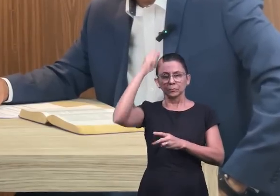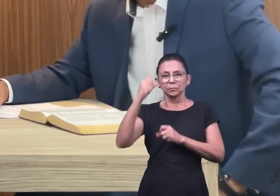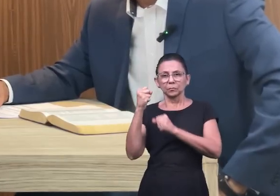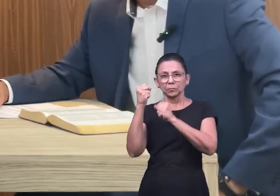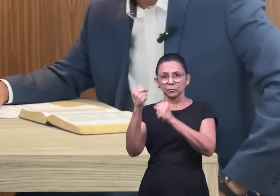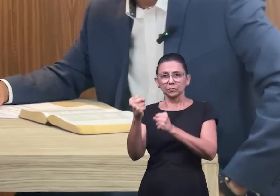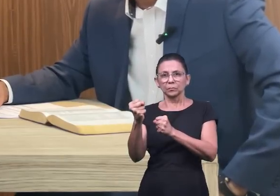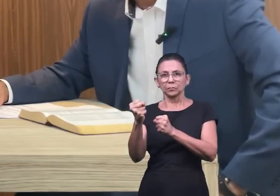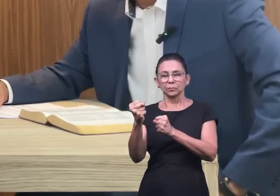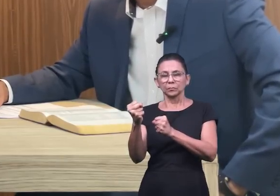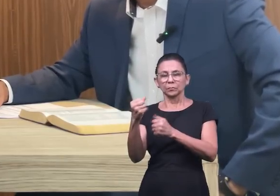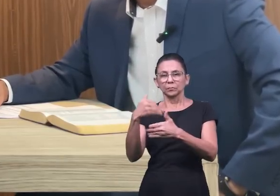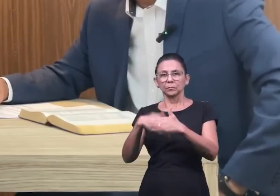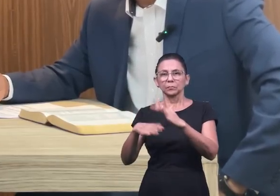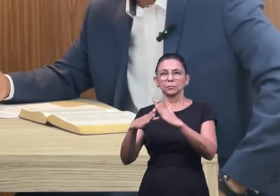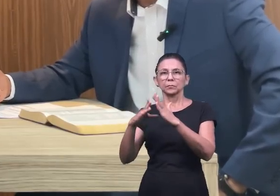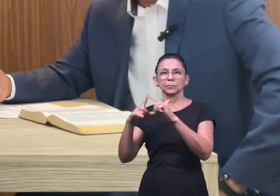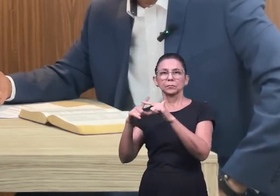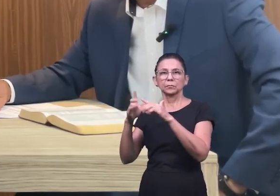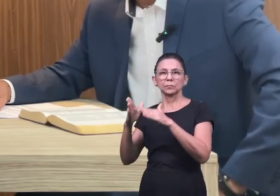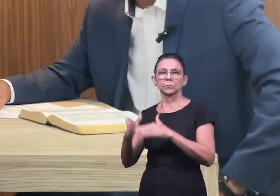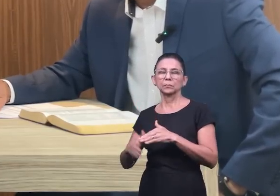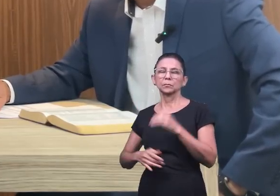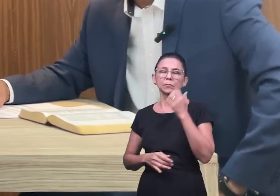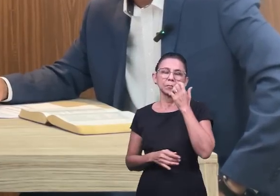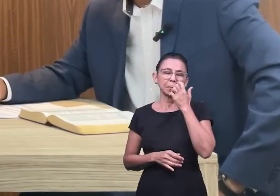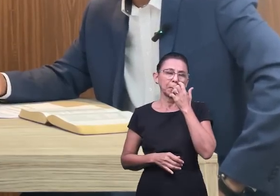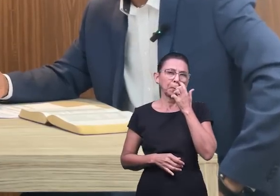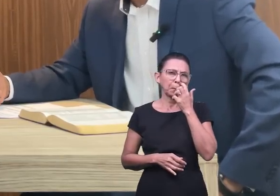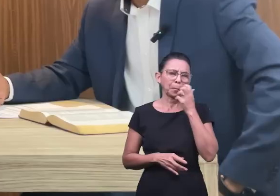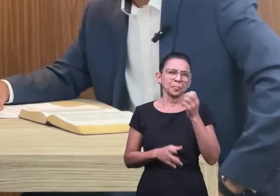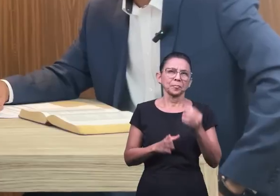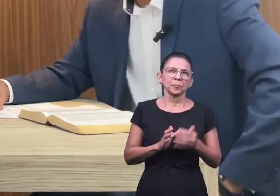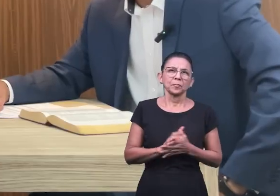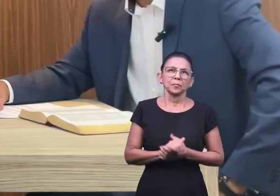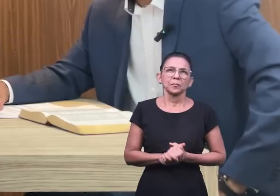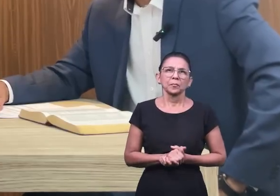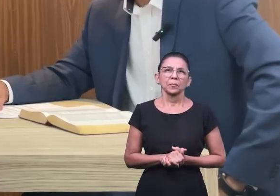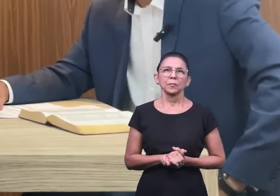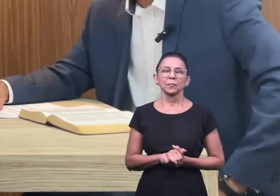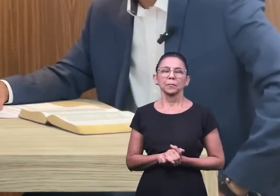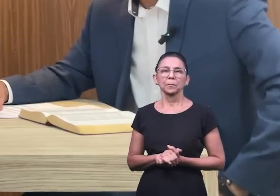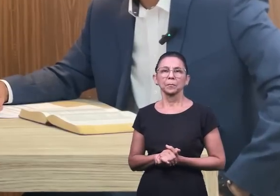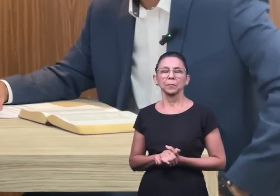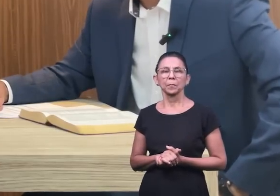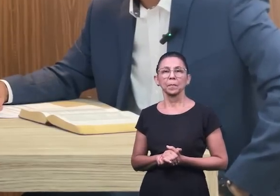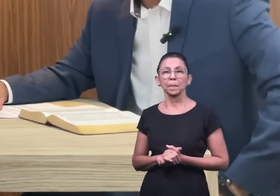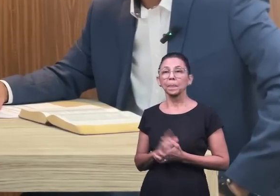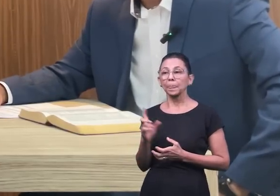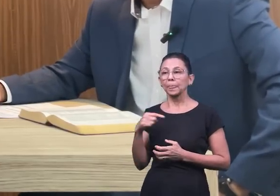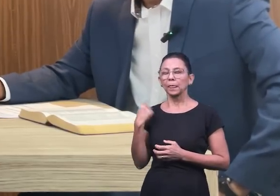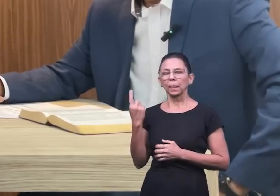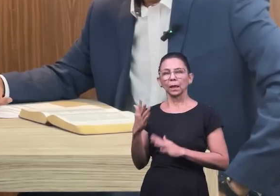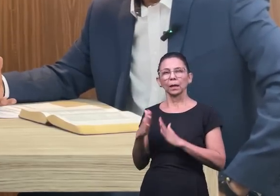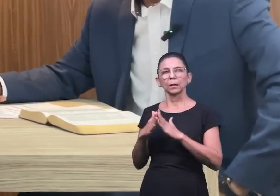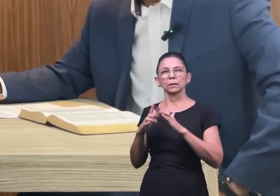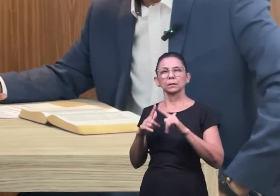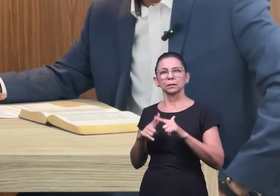o poder do Pai e o assento de púrpura, as operações do Espírito Santo hoje no nosso